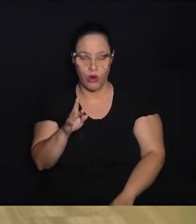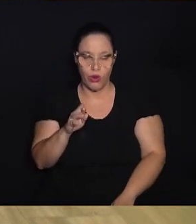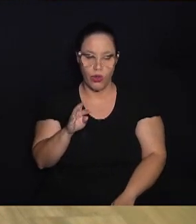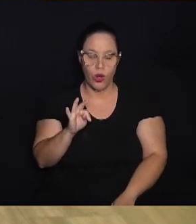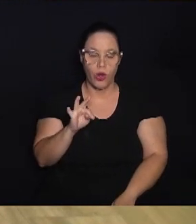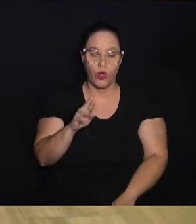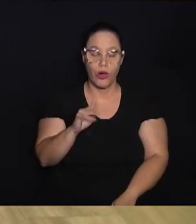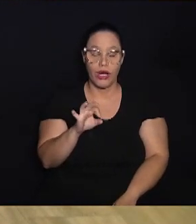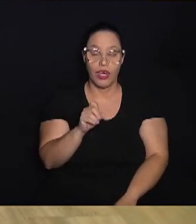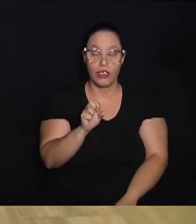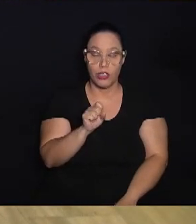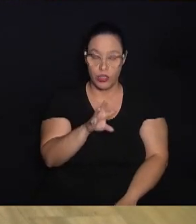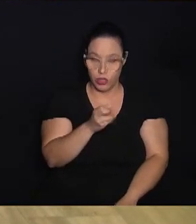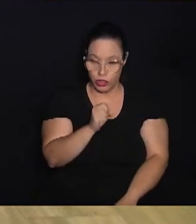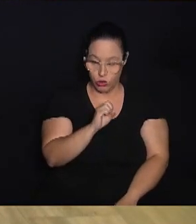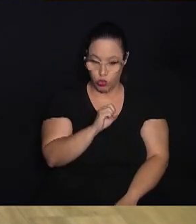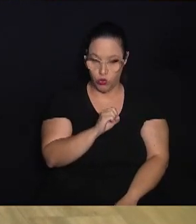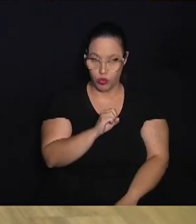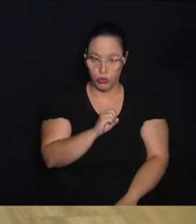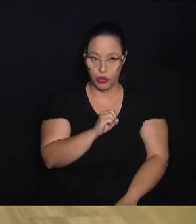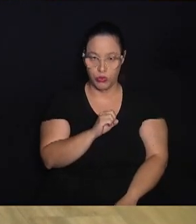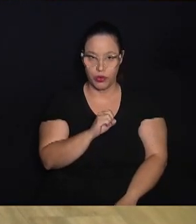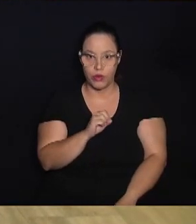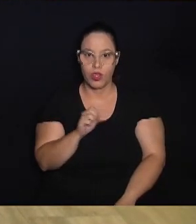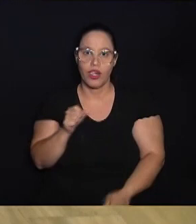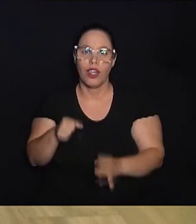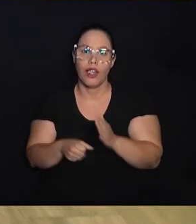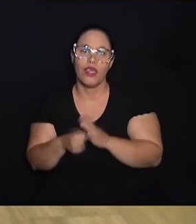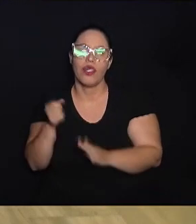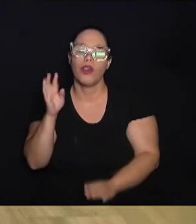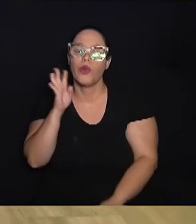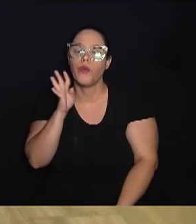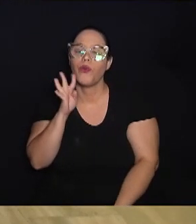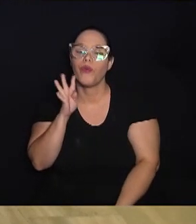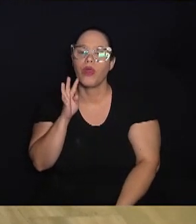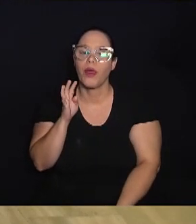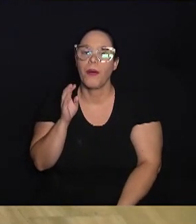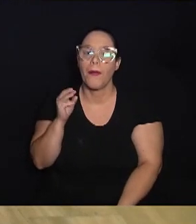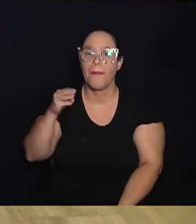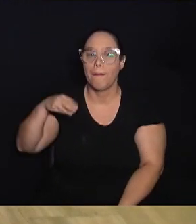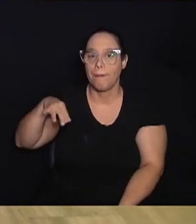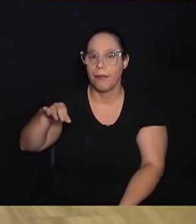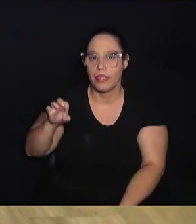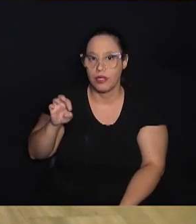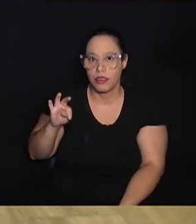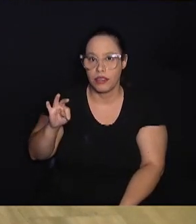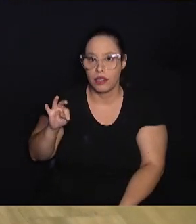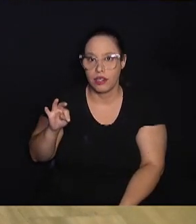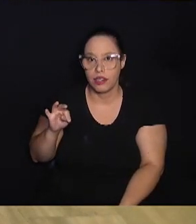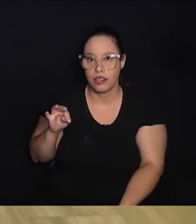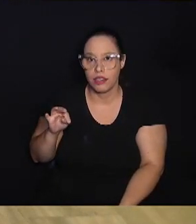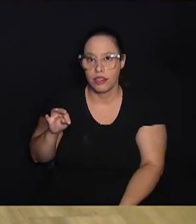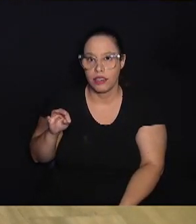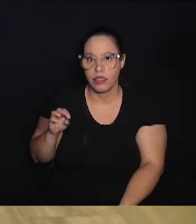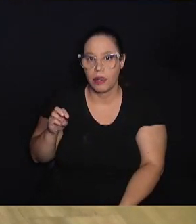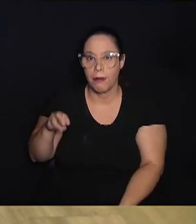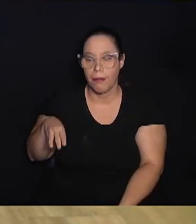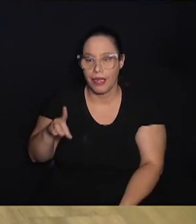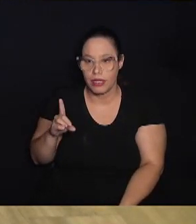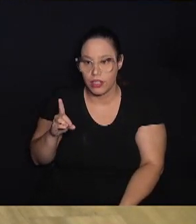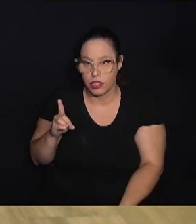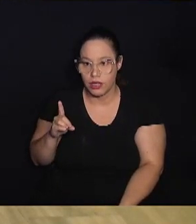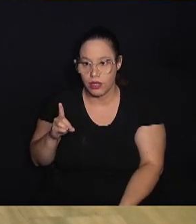até perfis de trocadilho e tem um que é muito interessante também que é o m Marx né M Marx ele virou o o